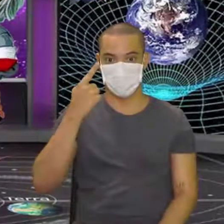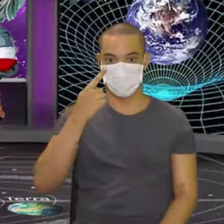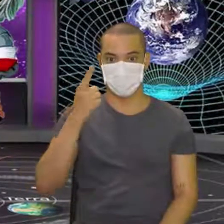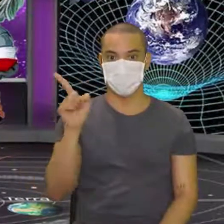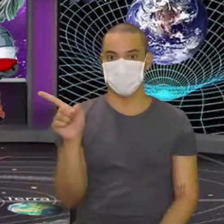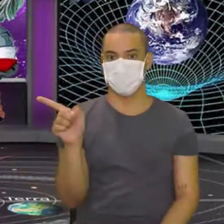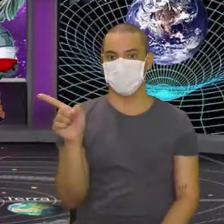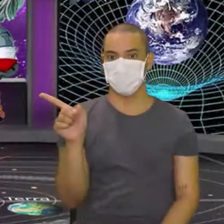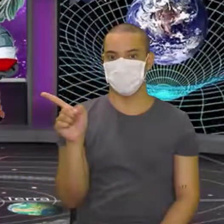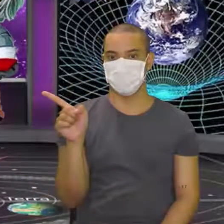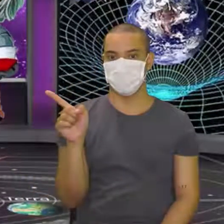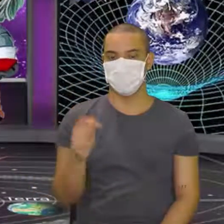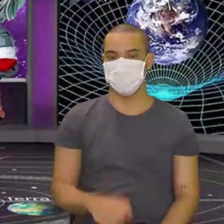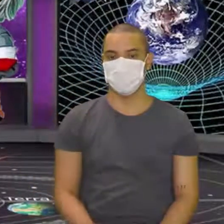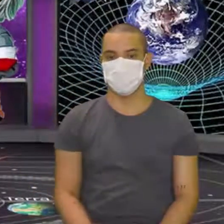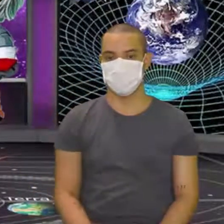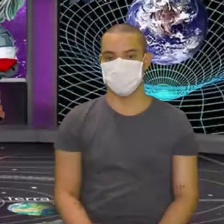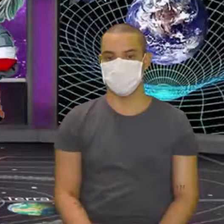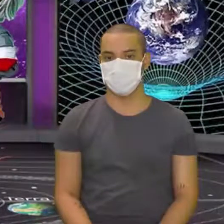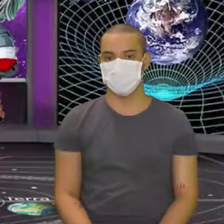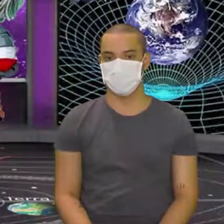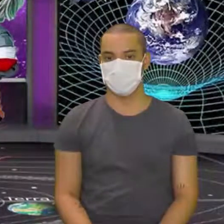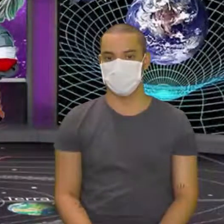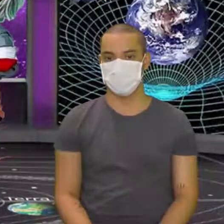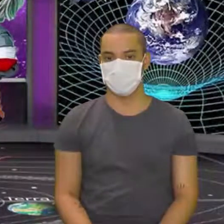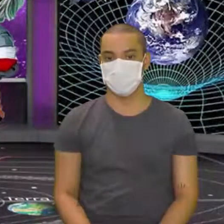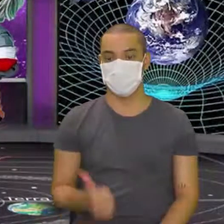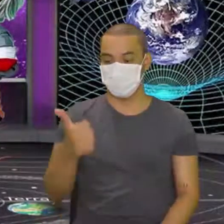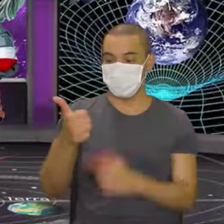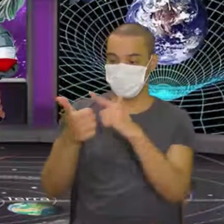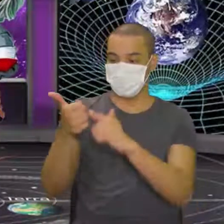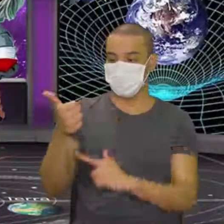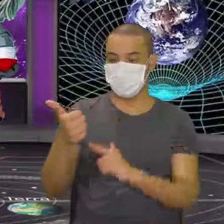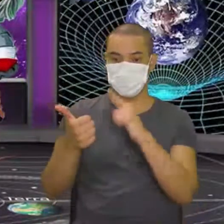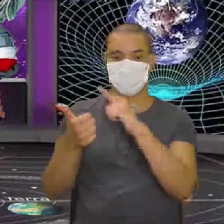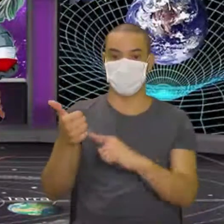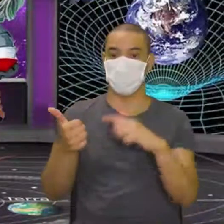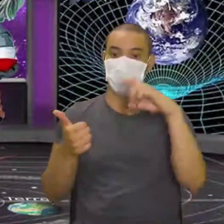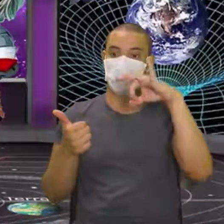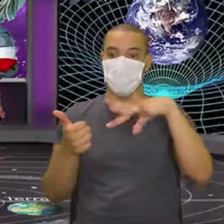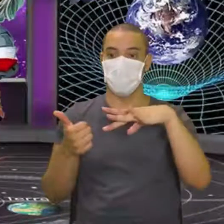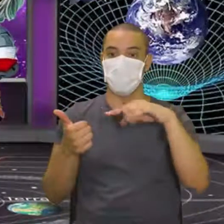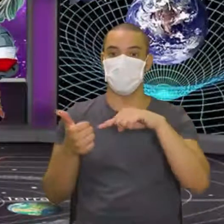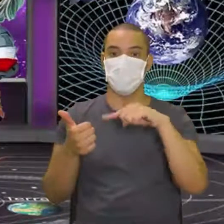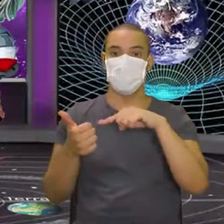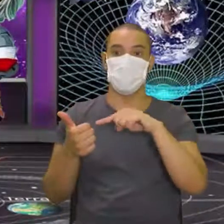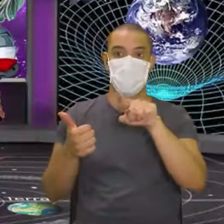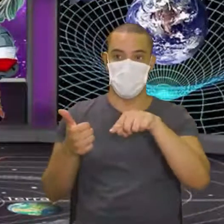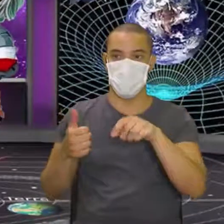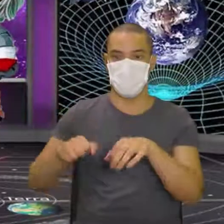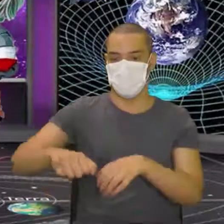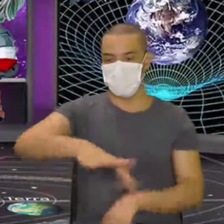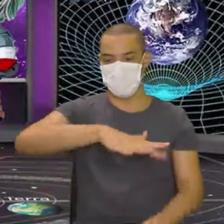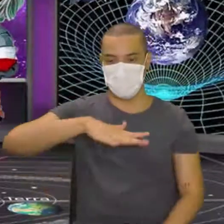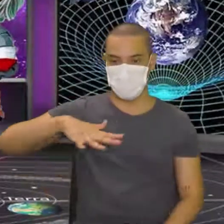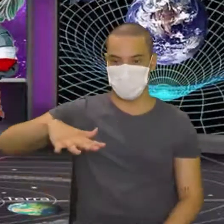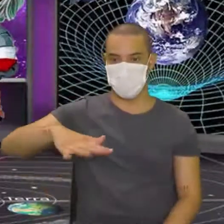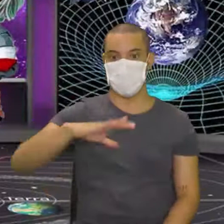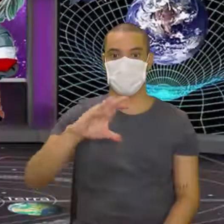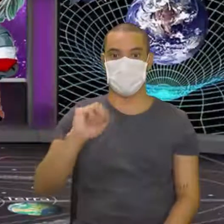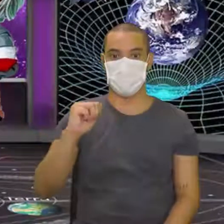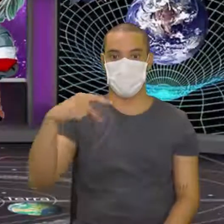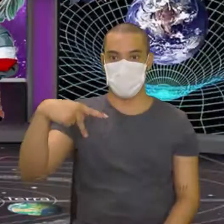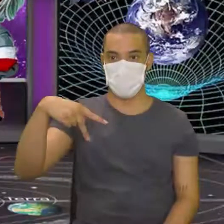eu vou colocar o meu dedo aqui, certo? Os outros dedos que sobraram vai ser o sentido do campo. Então, olha só aqui, ó.